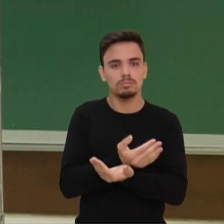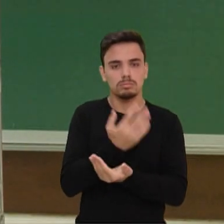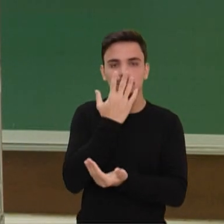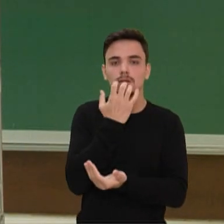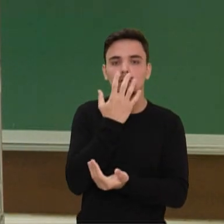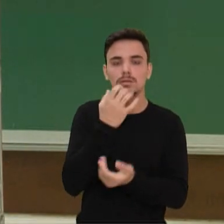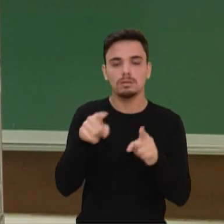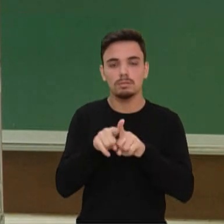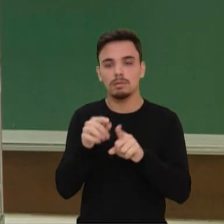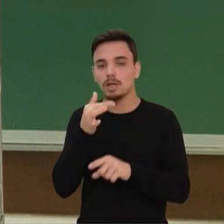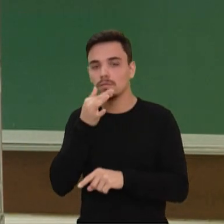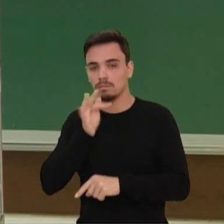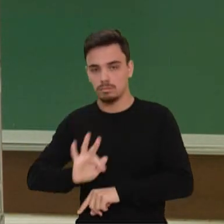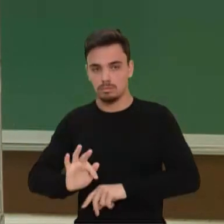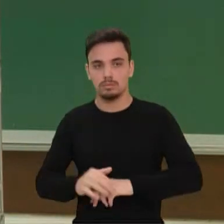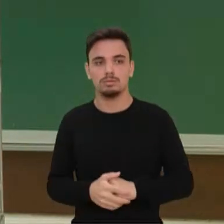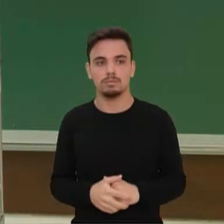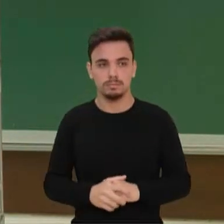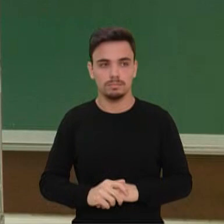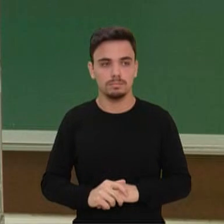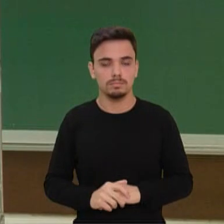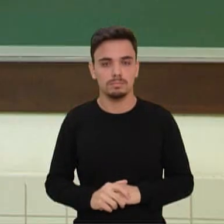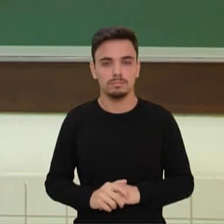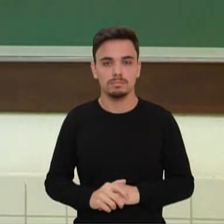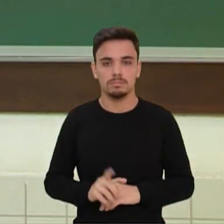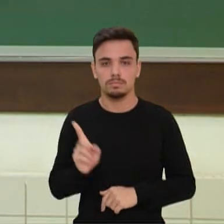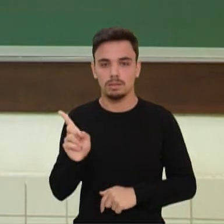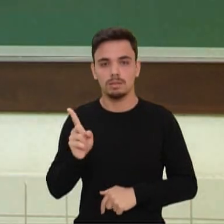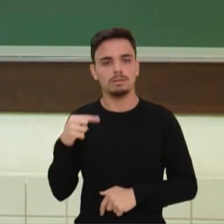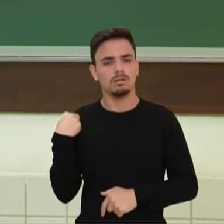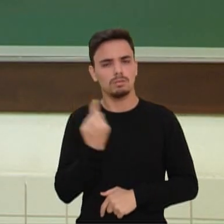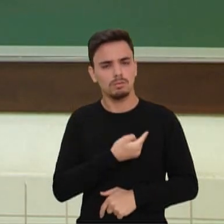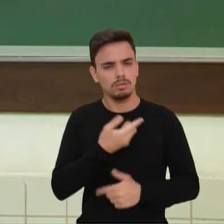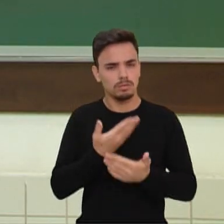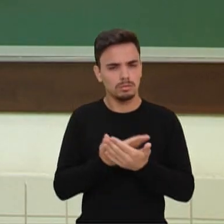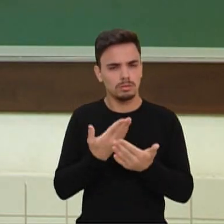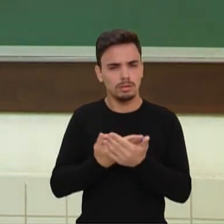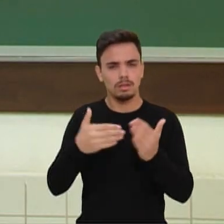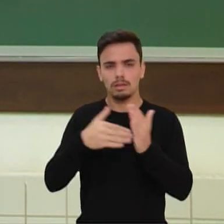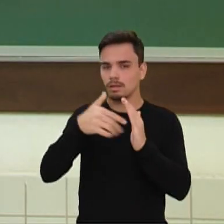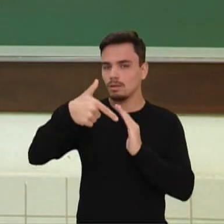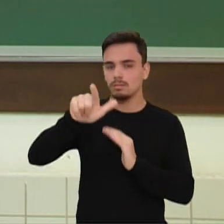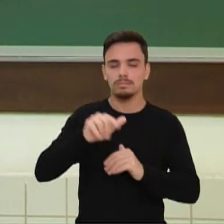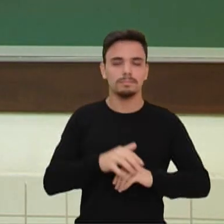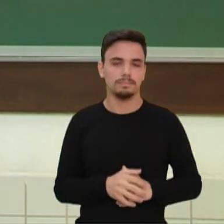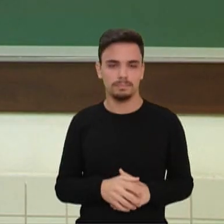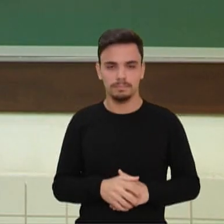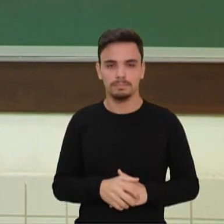Freud. Esta foi a nossa aula. Até a próxima!